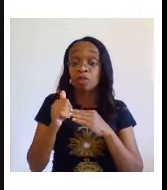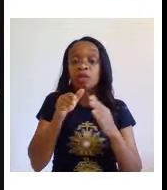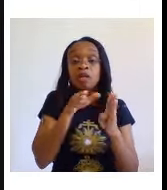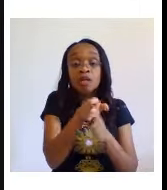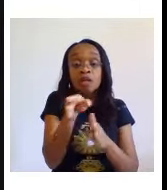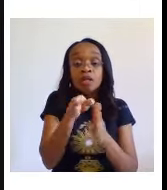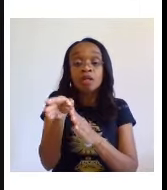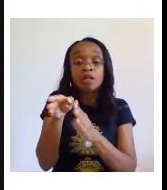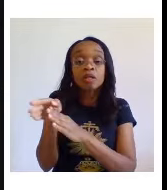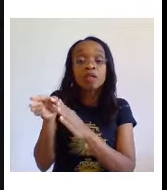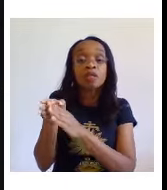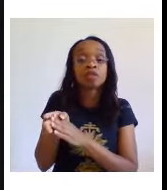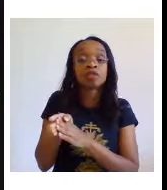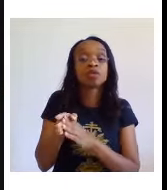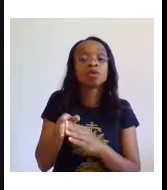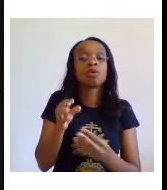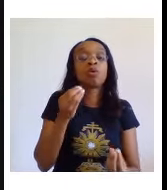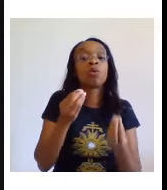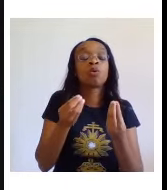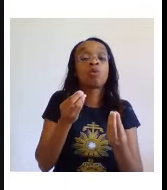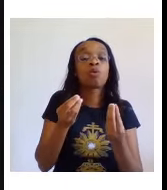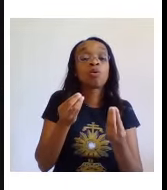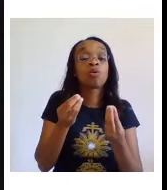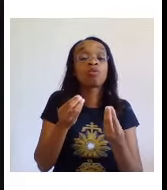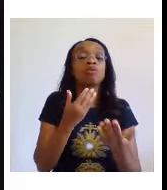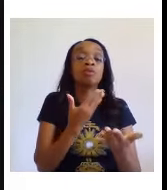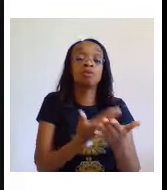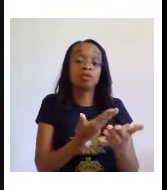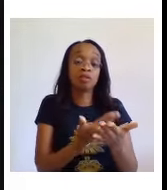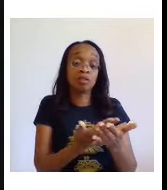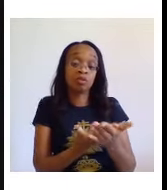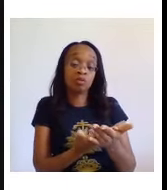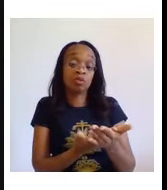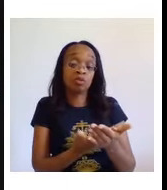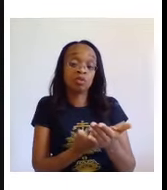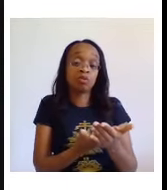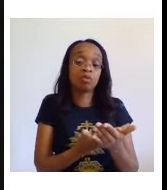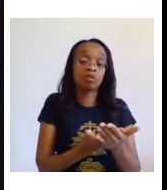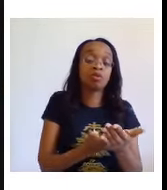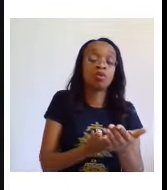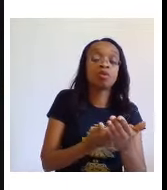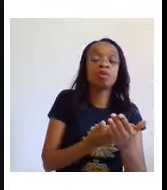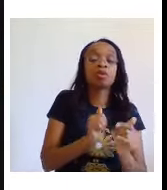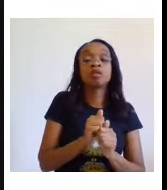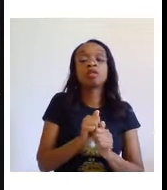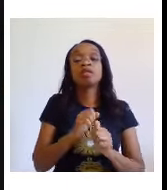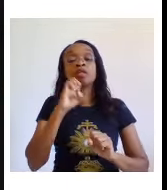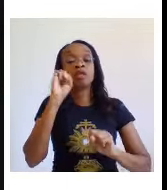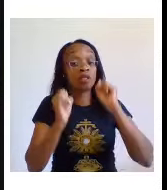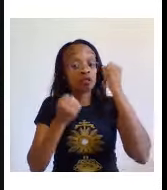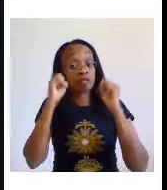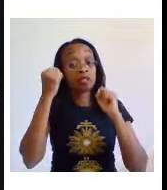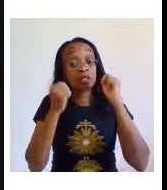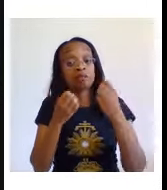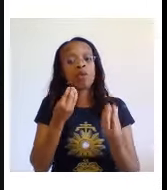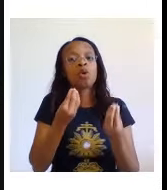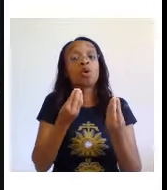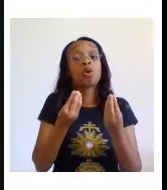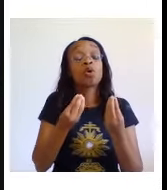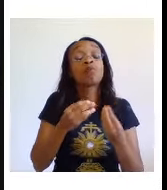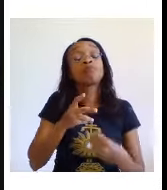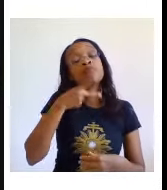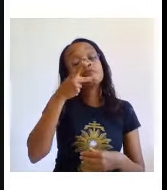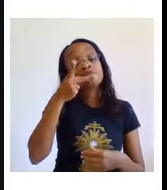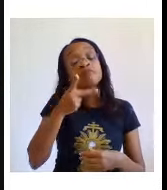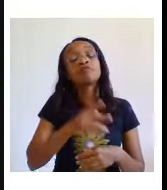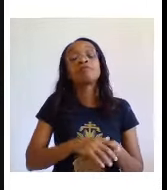que você trabalha, se é uma escola, se é uma instituição, se é uma ONG, esses 7 eixos